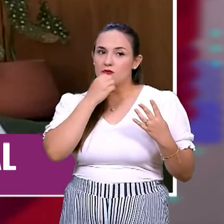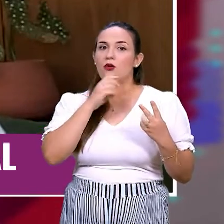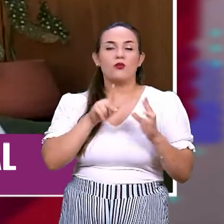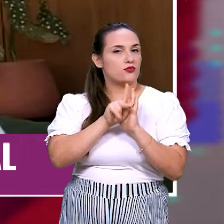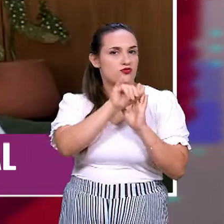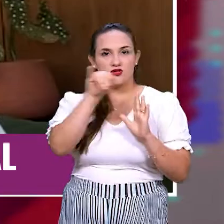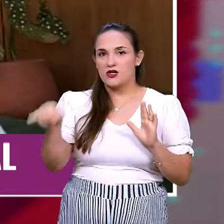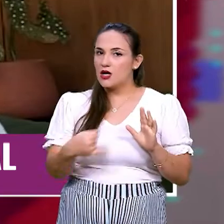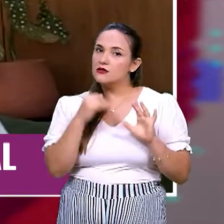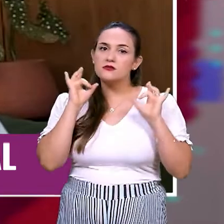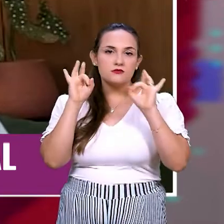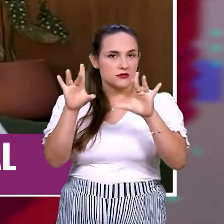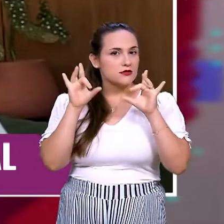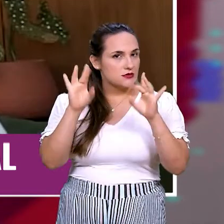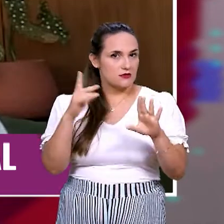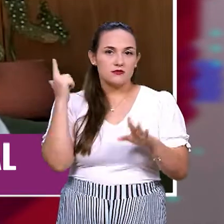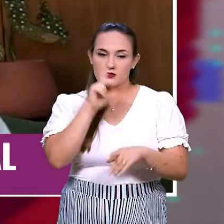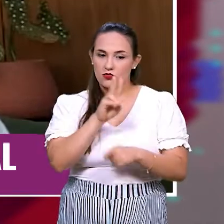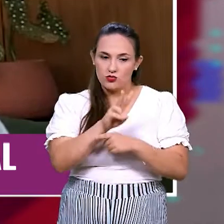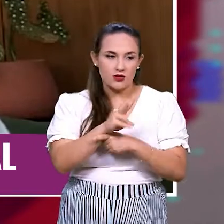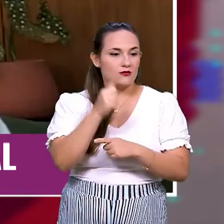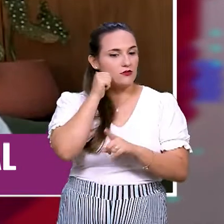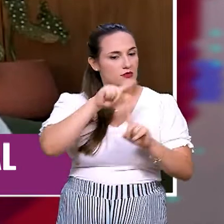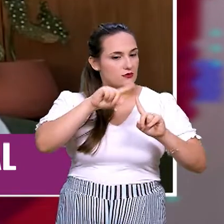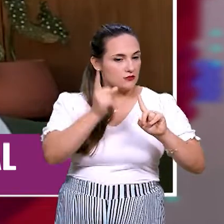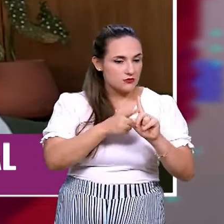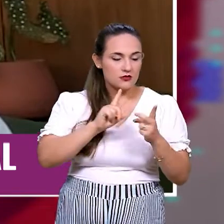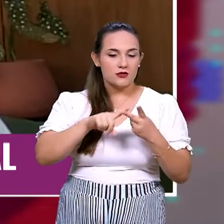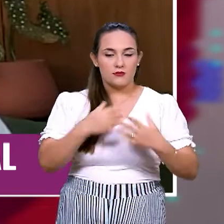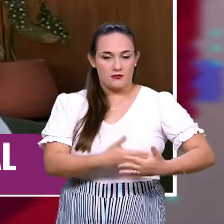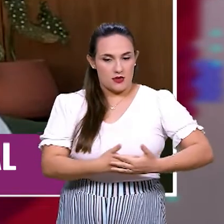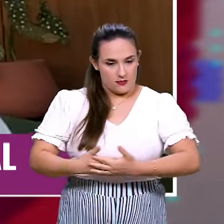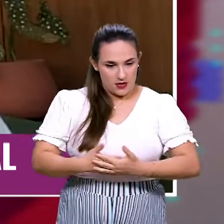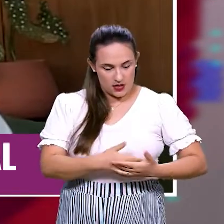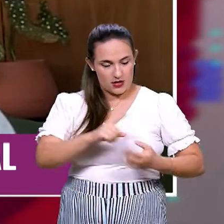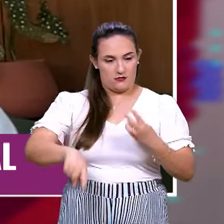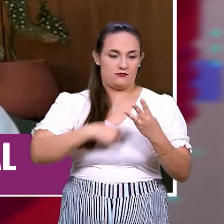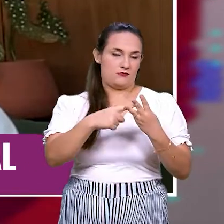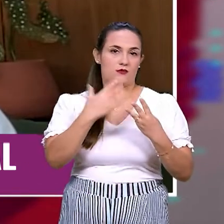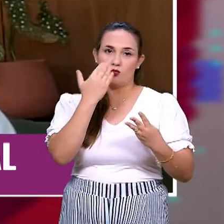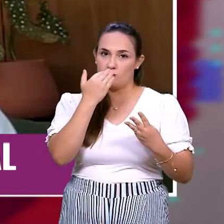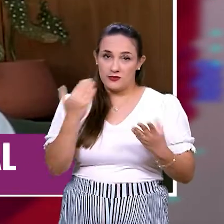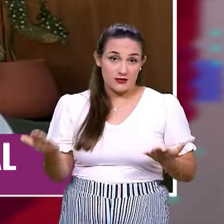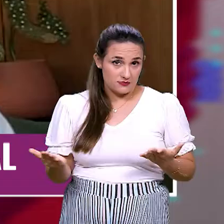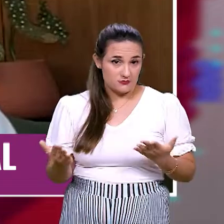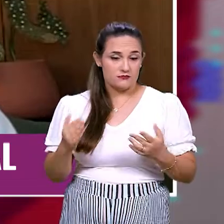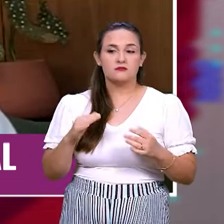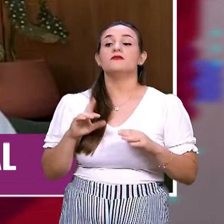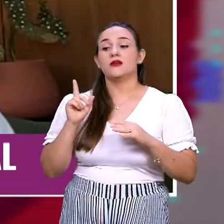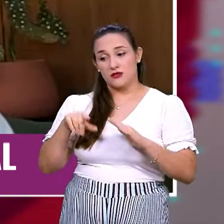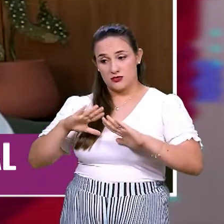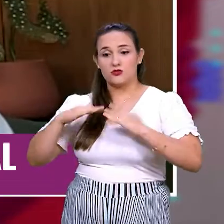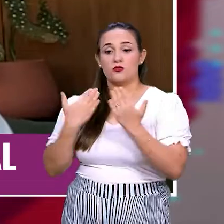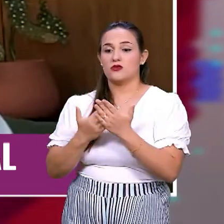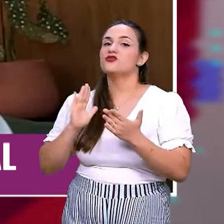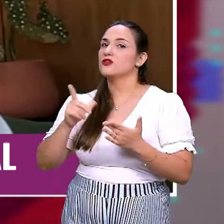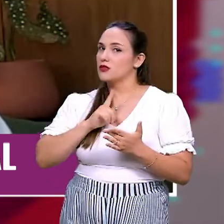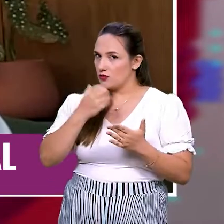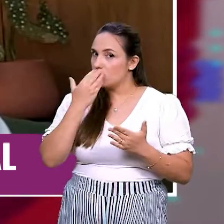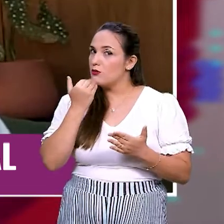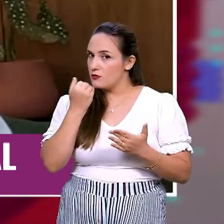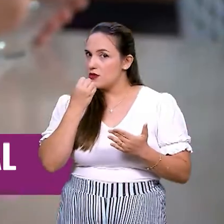A gente tem muitos programas excelentes para cuidar das gestantes, para cuidar do recém-nascido. As escolas, elas